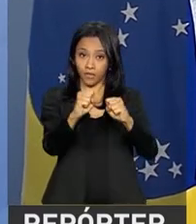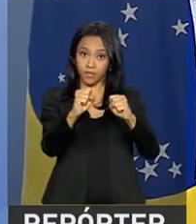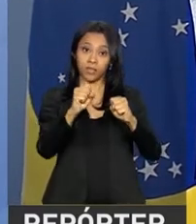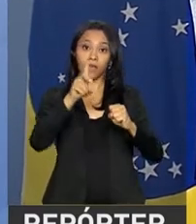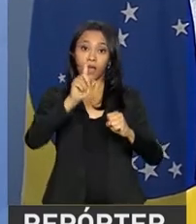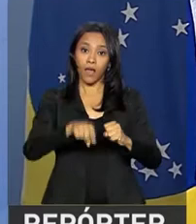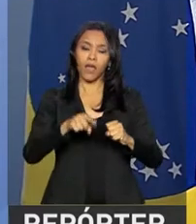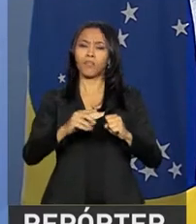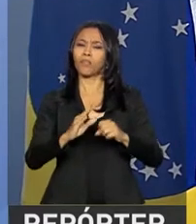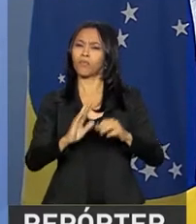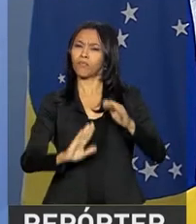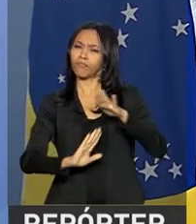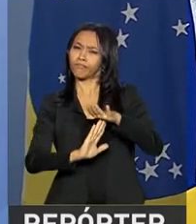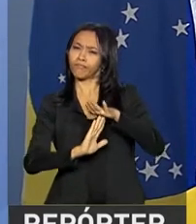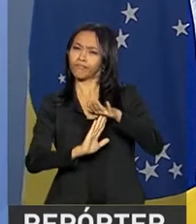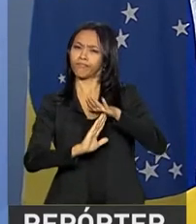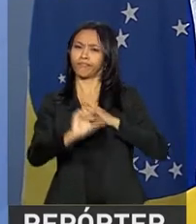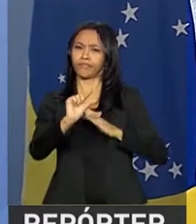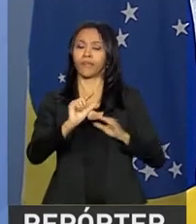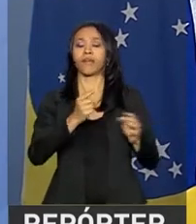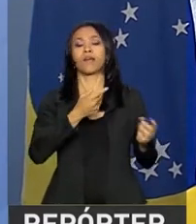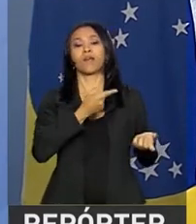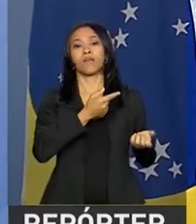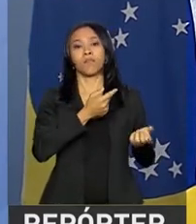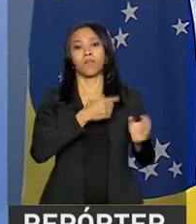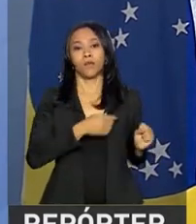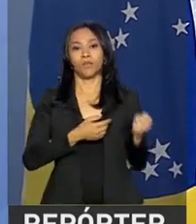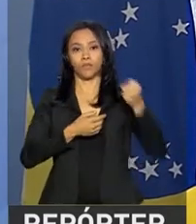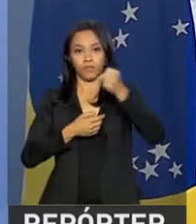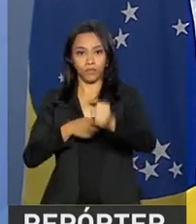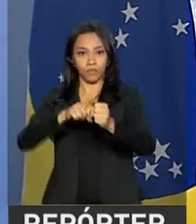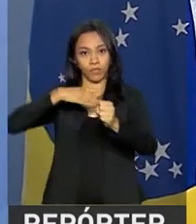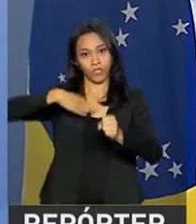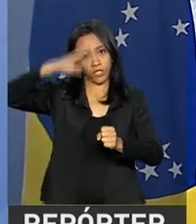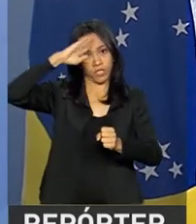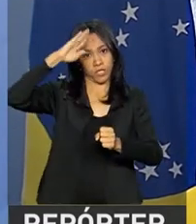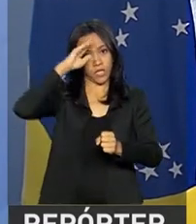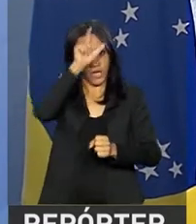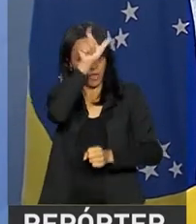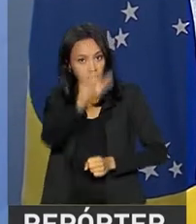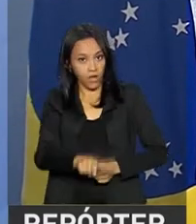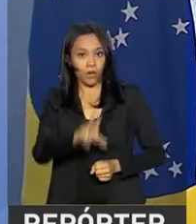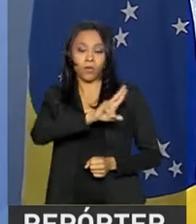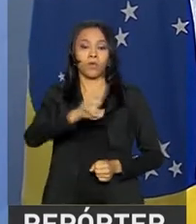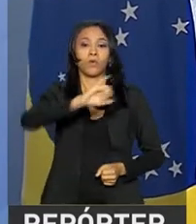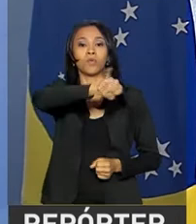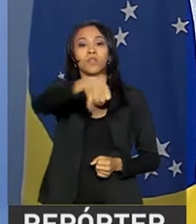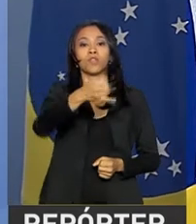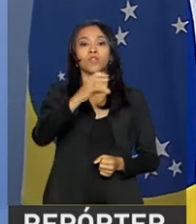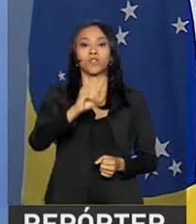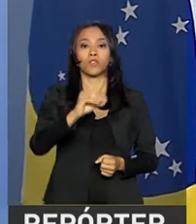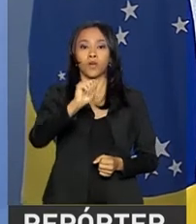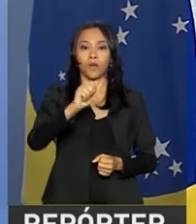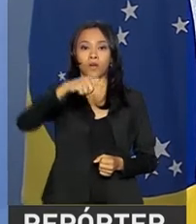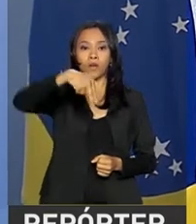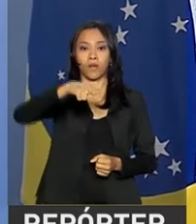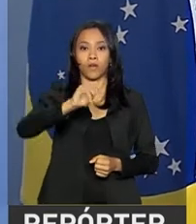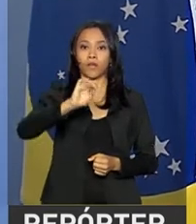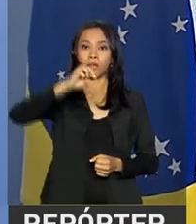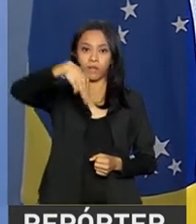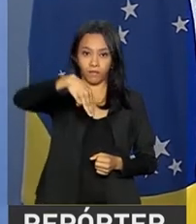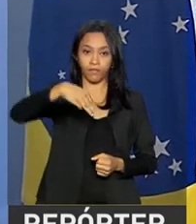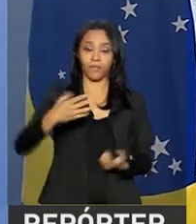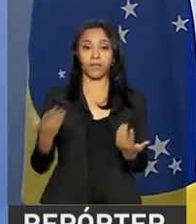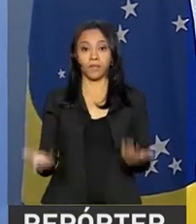interinamente pelo general-de-exército joaquim silva e luna a pasta da segurança